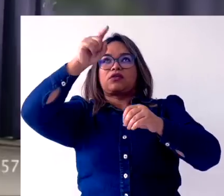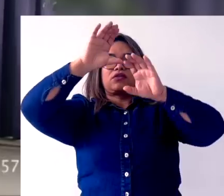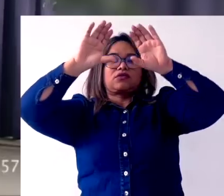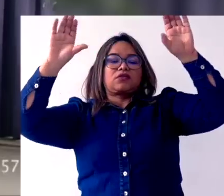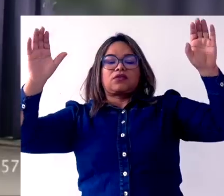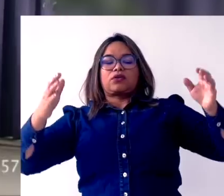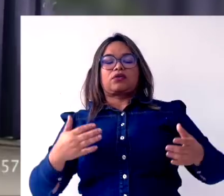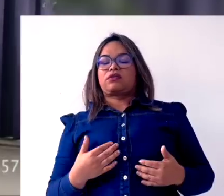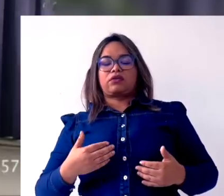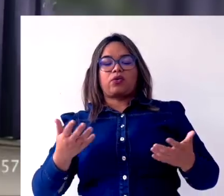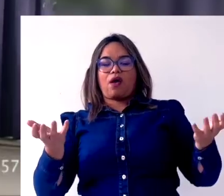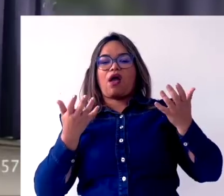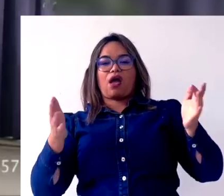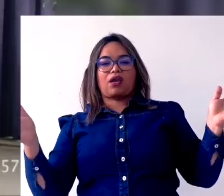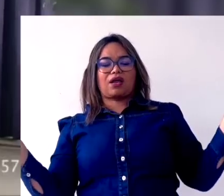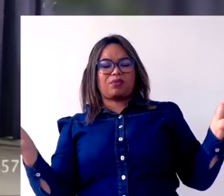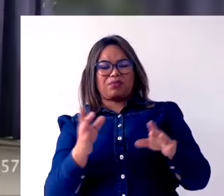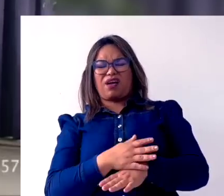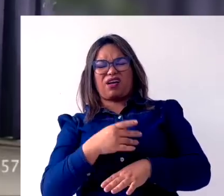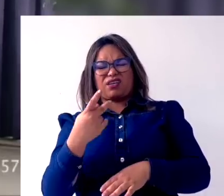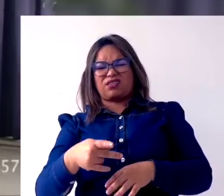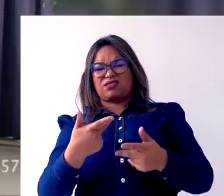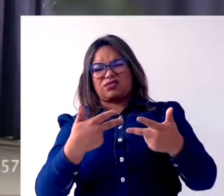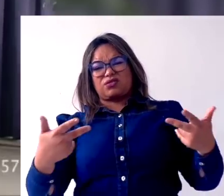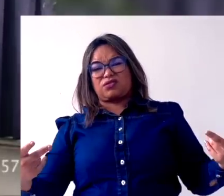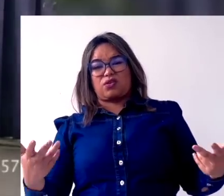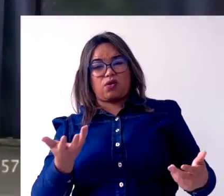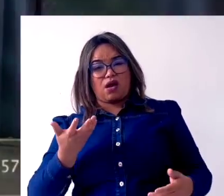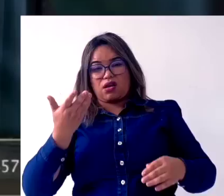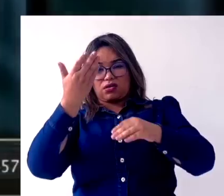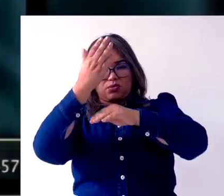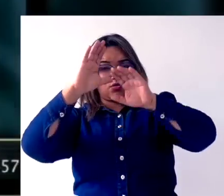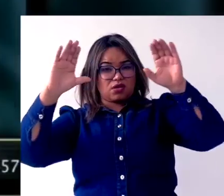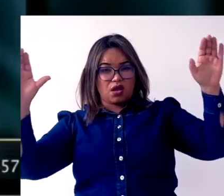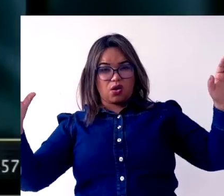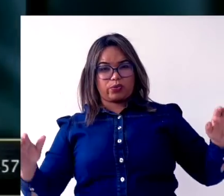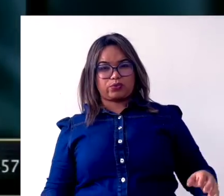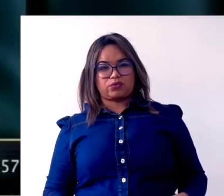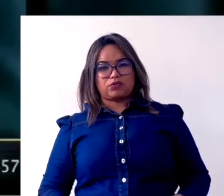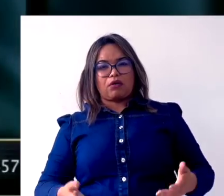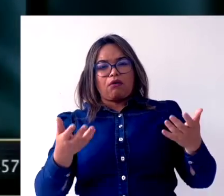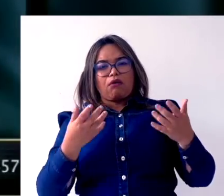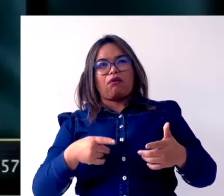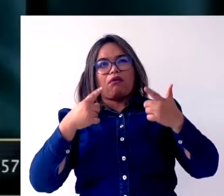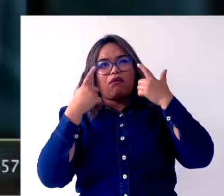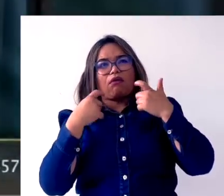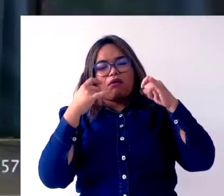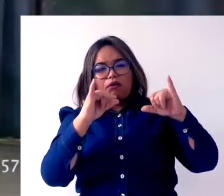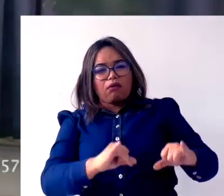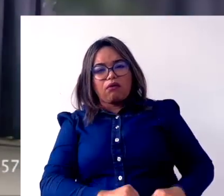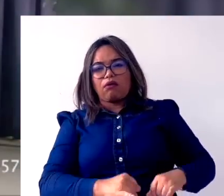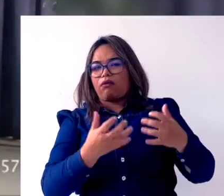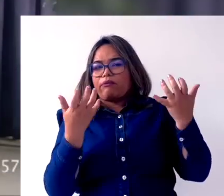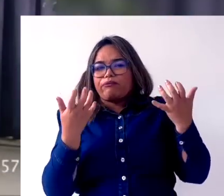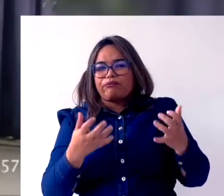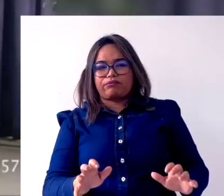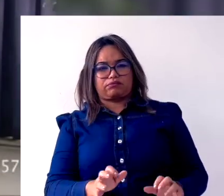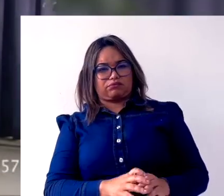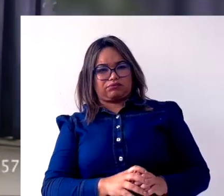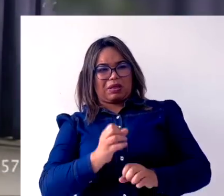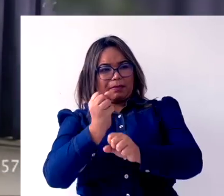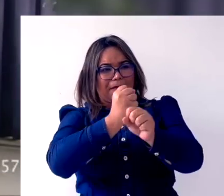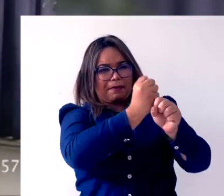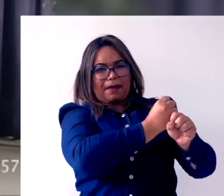isso. Nós queremos ir para casa. Não queremos lágrimas, não queremos choros, não queremos crimes, não